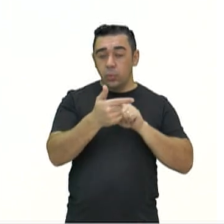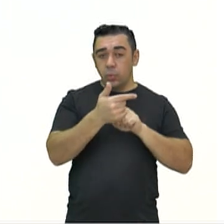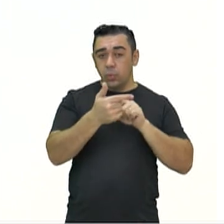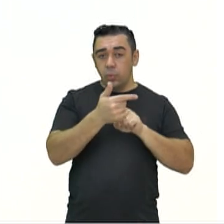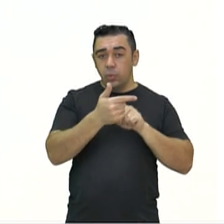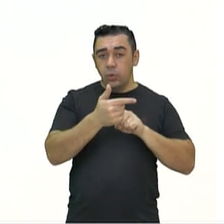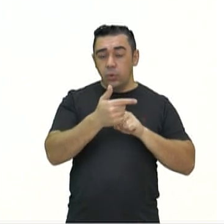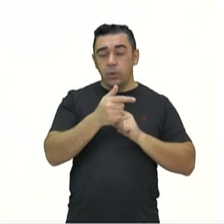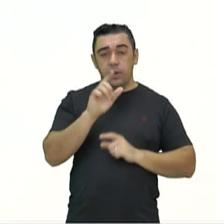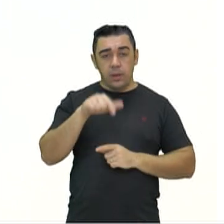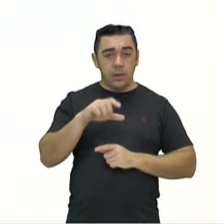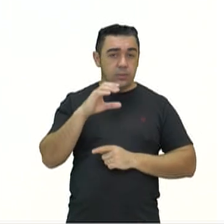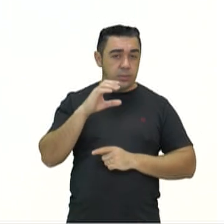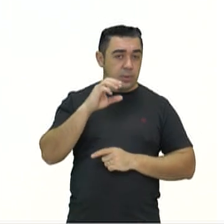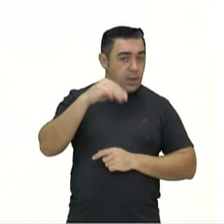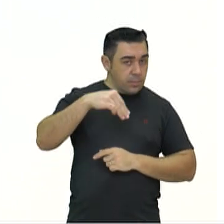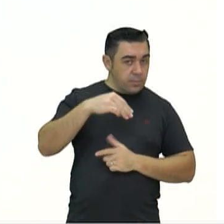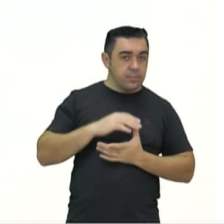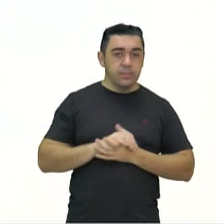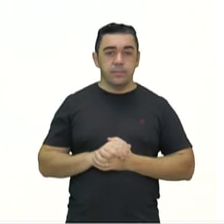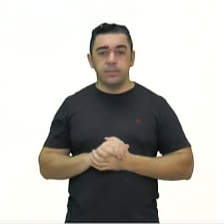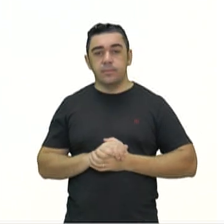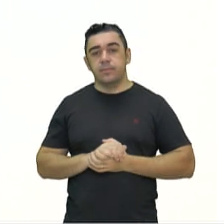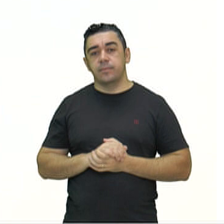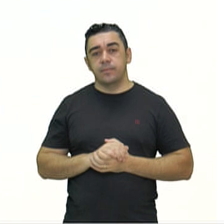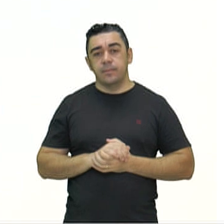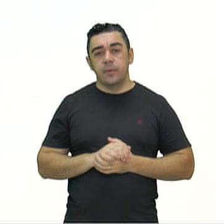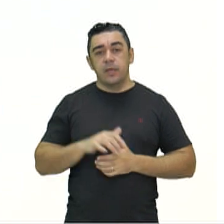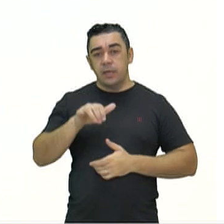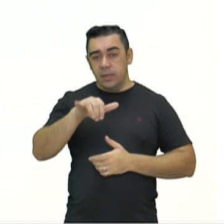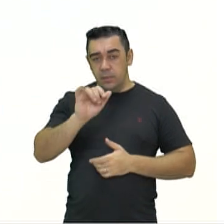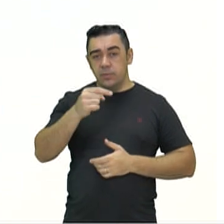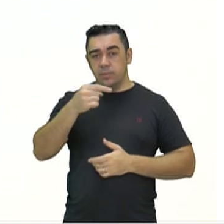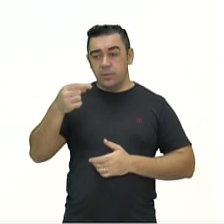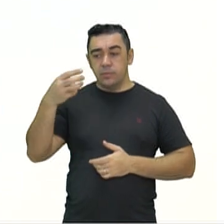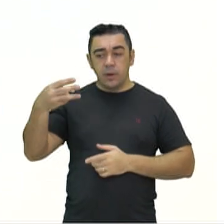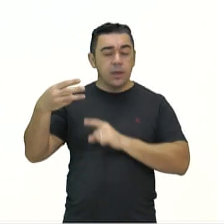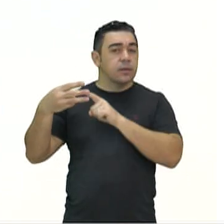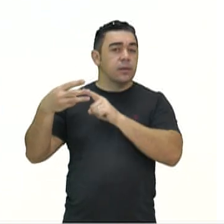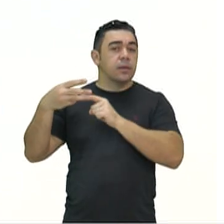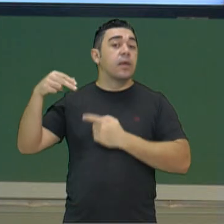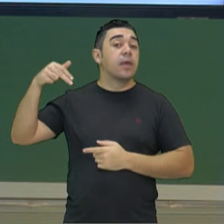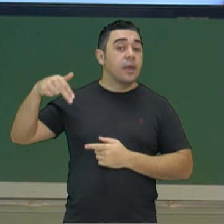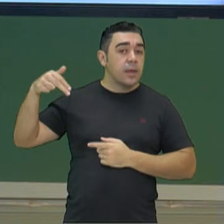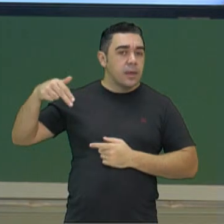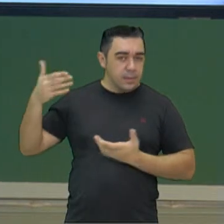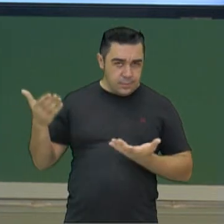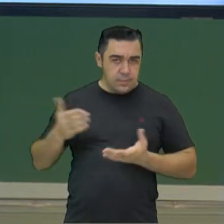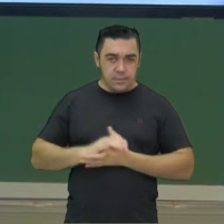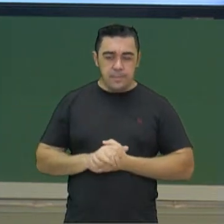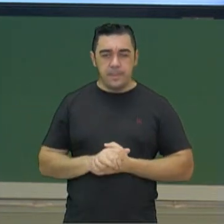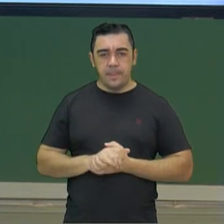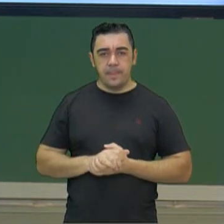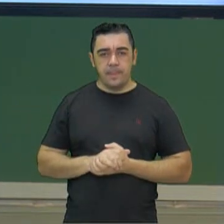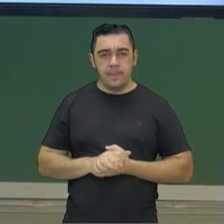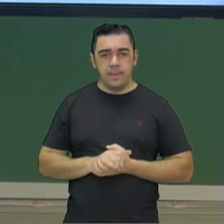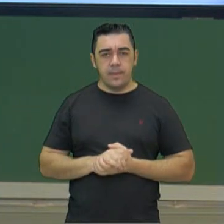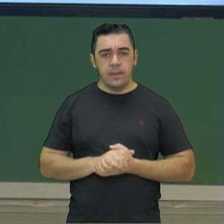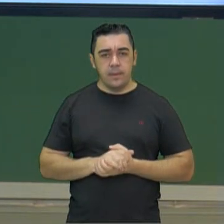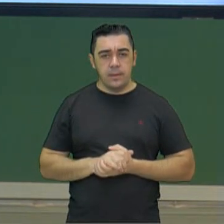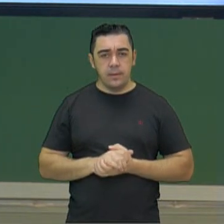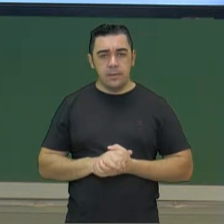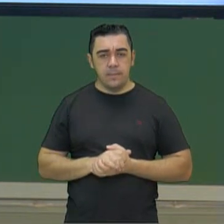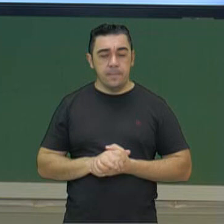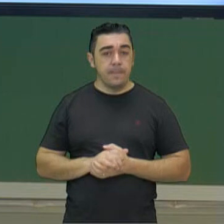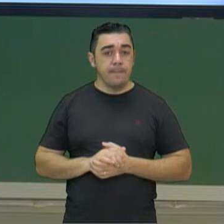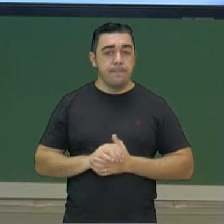do centro. Y menos 3, o que é esse menos 3? Y do centro. A